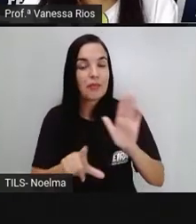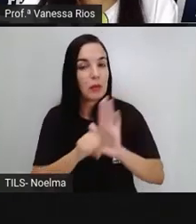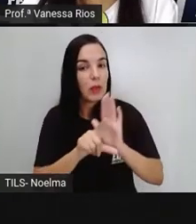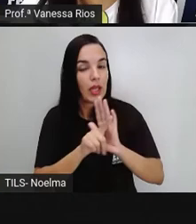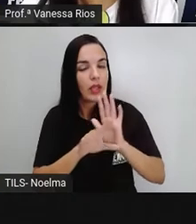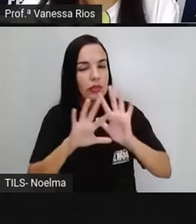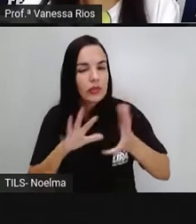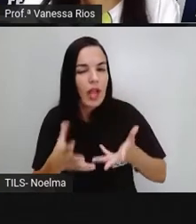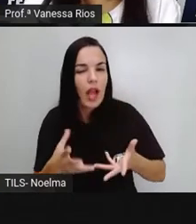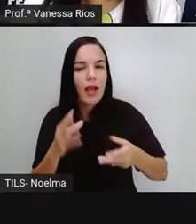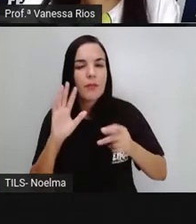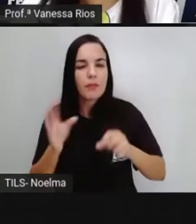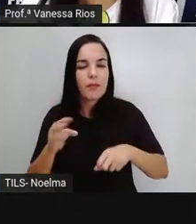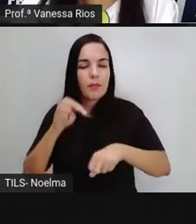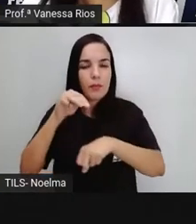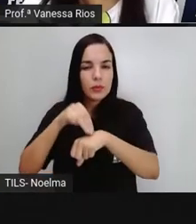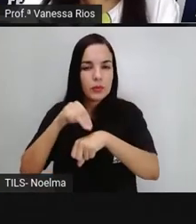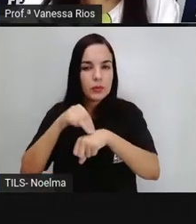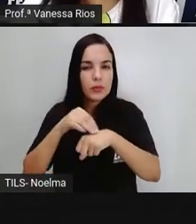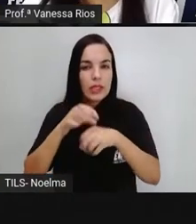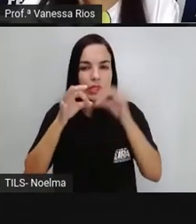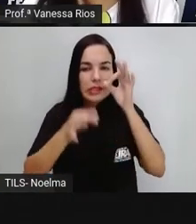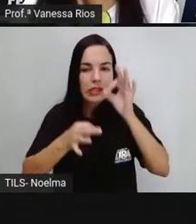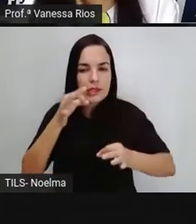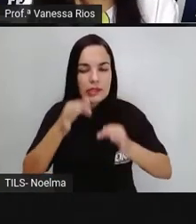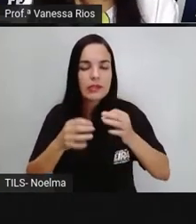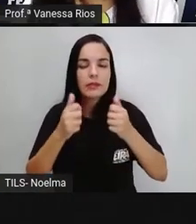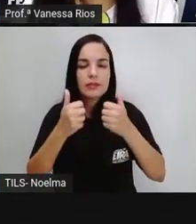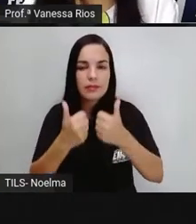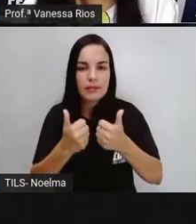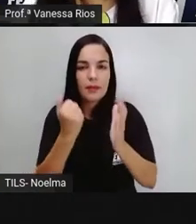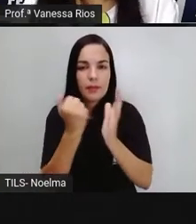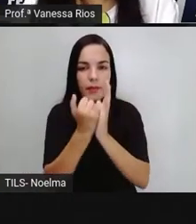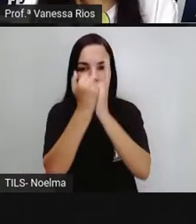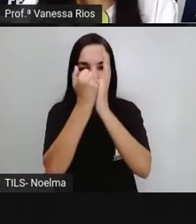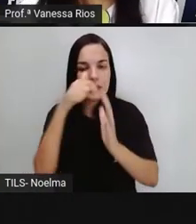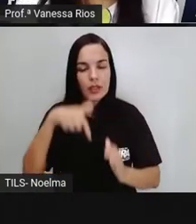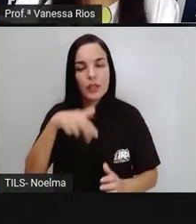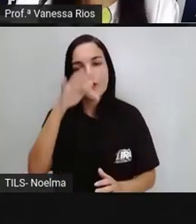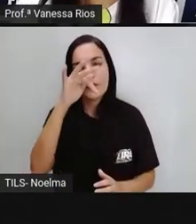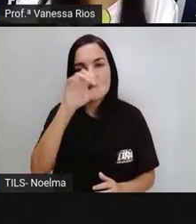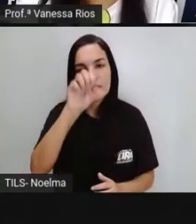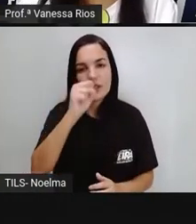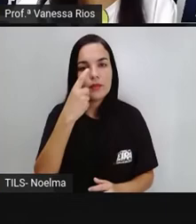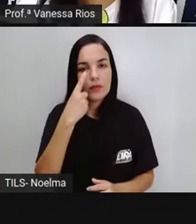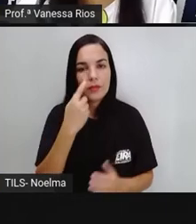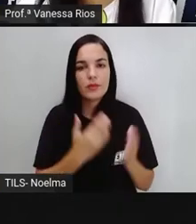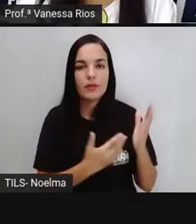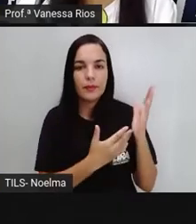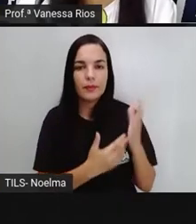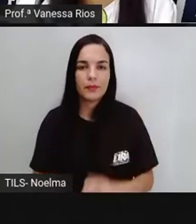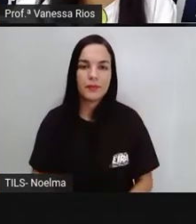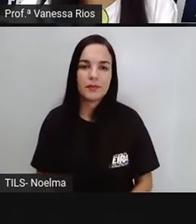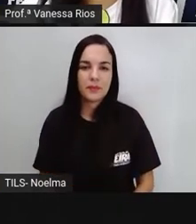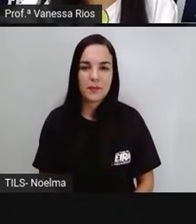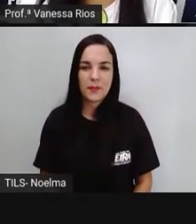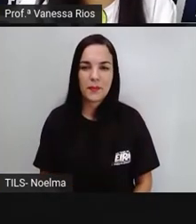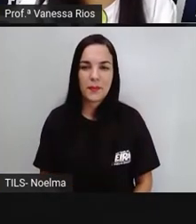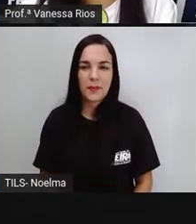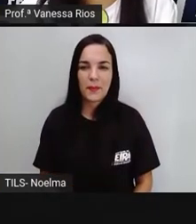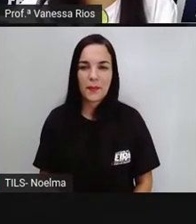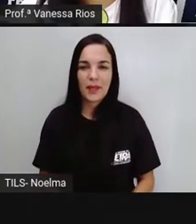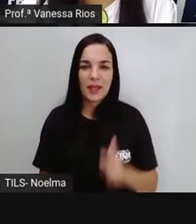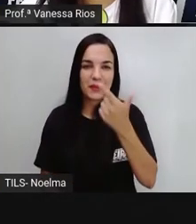né, efetivamente, legalmente, patrimônios de Feira de Santana. E aí, a Pro